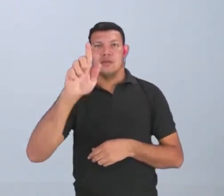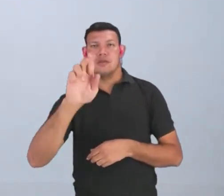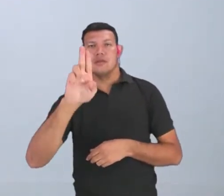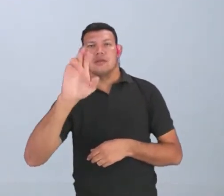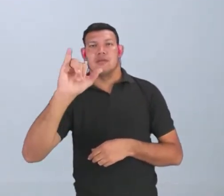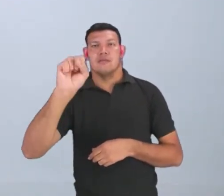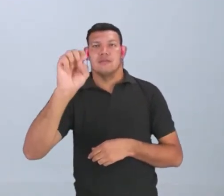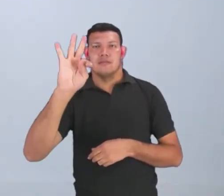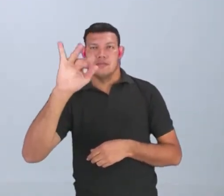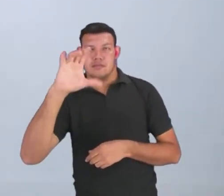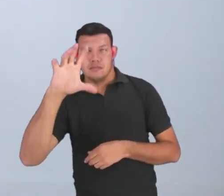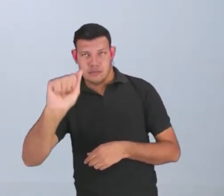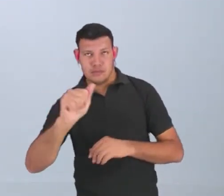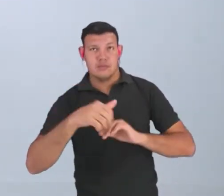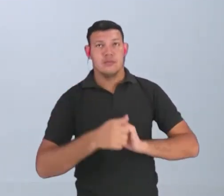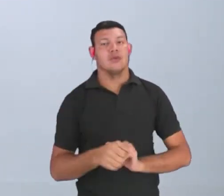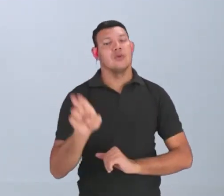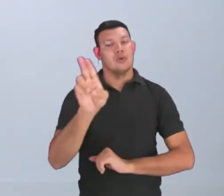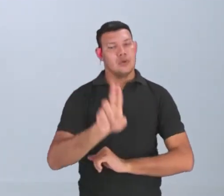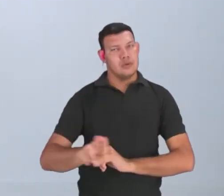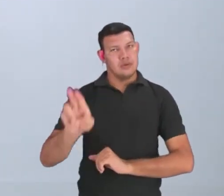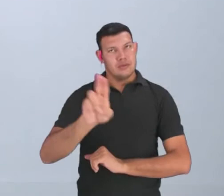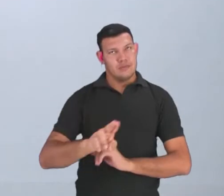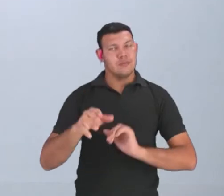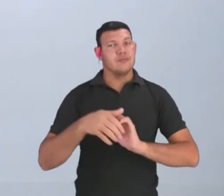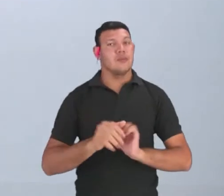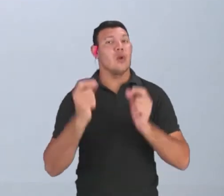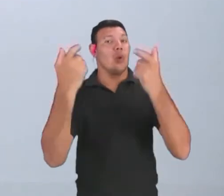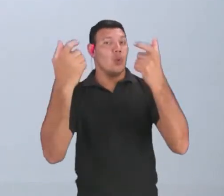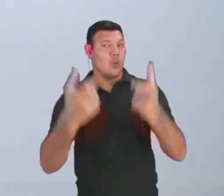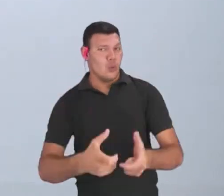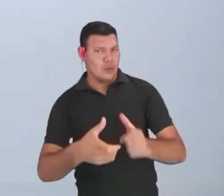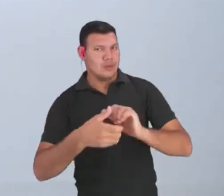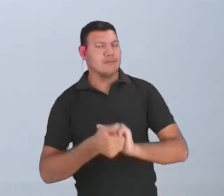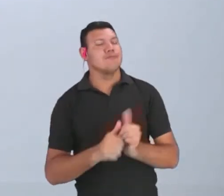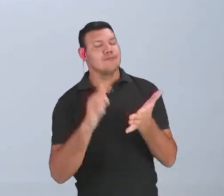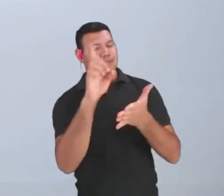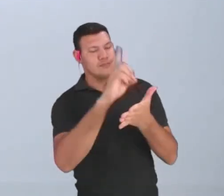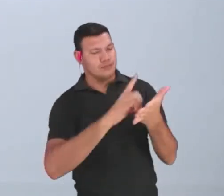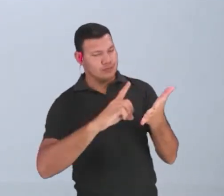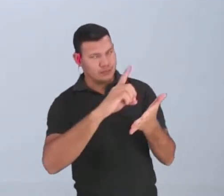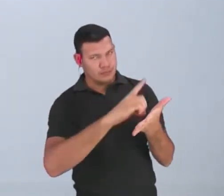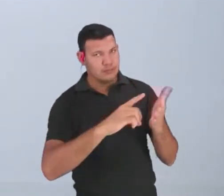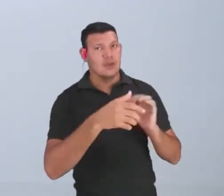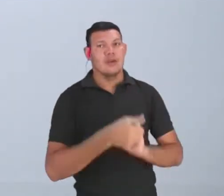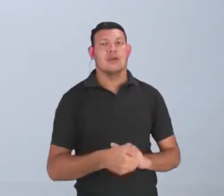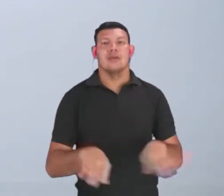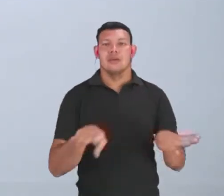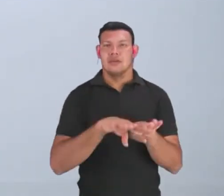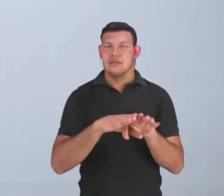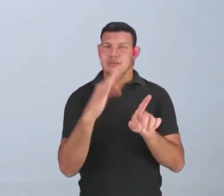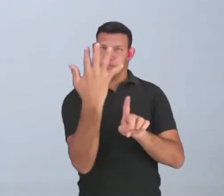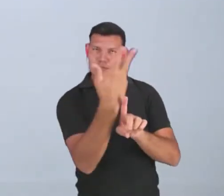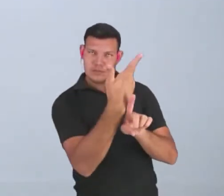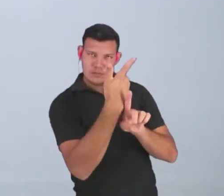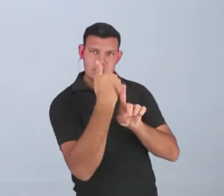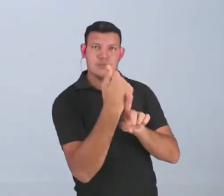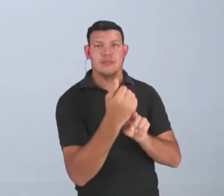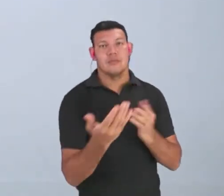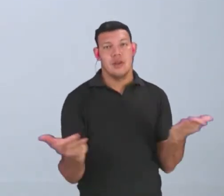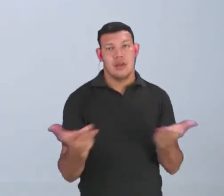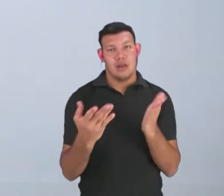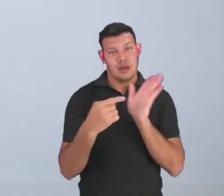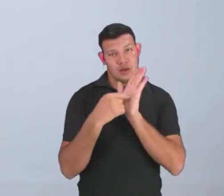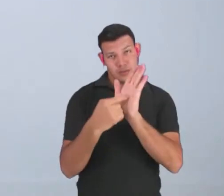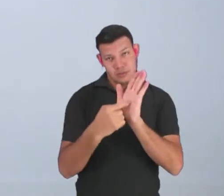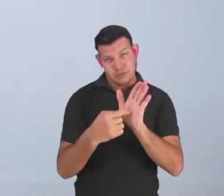bom? Mas o que a gente mais vê é a utilização dela em dicionários, mas também na arte, como vocês